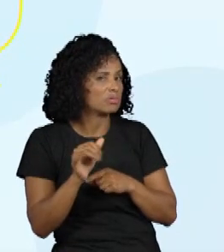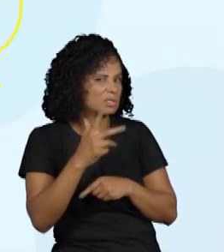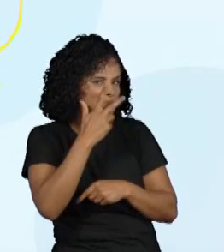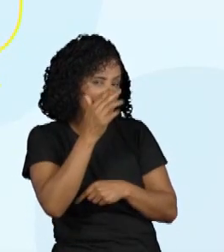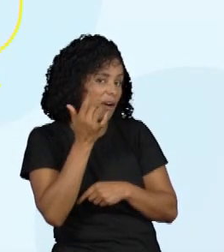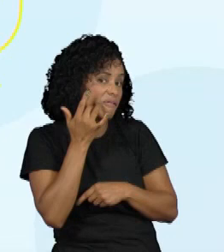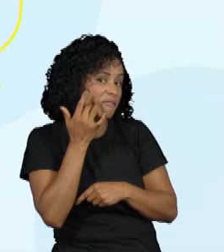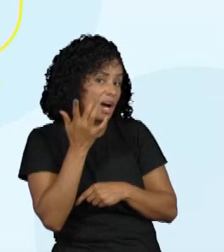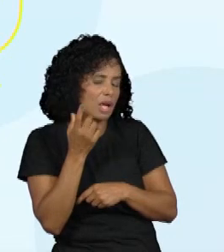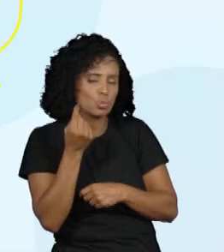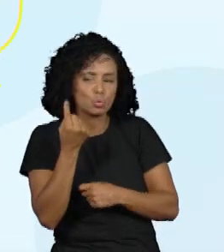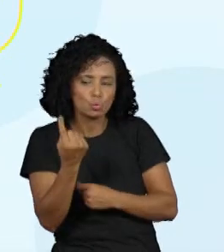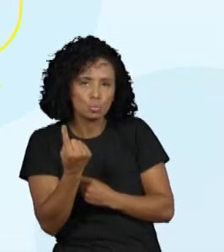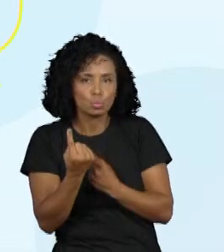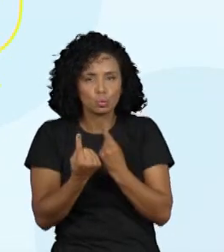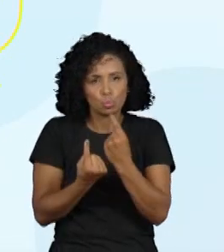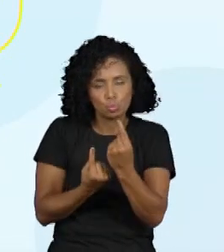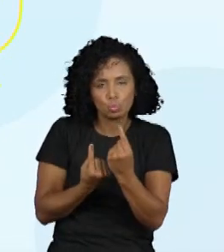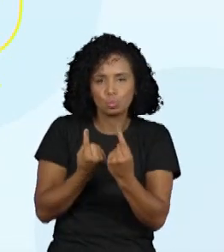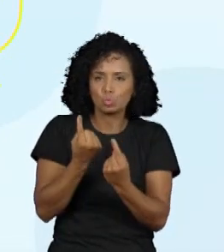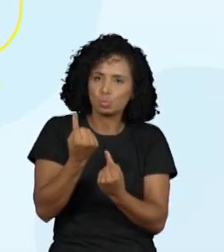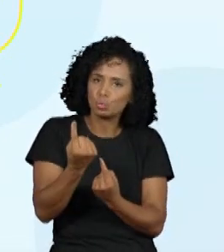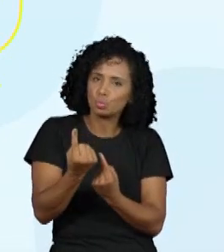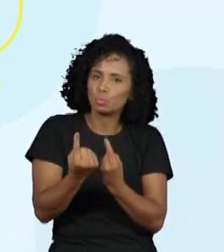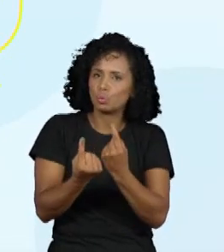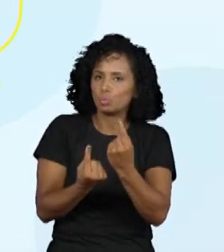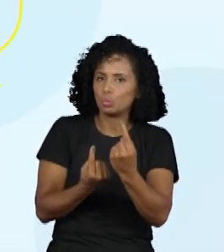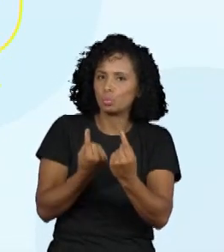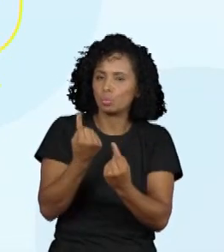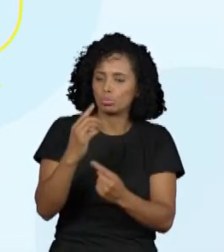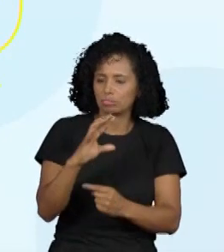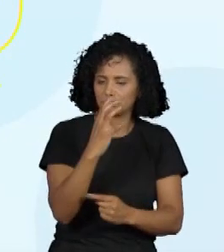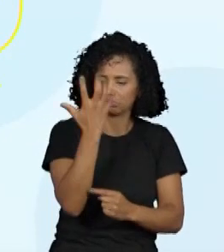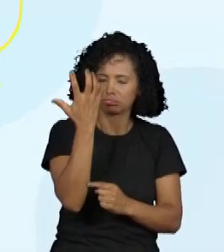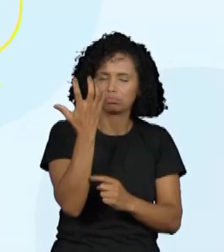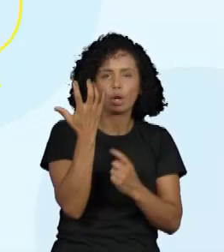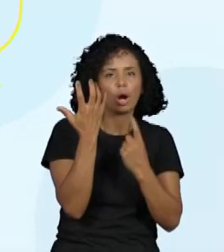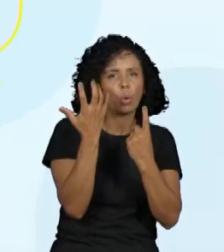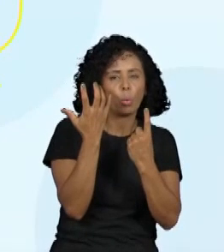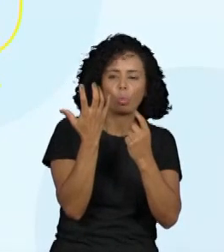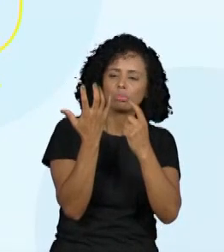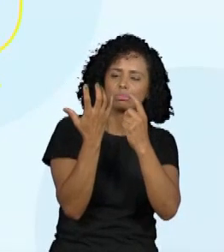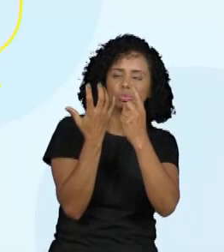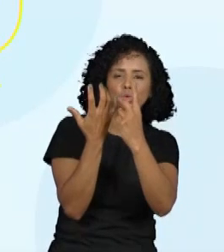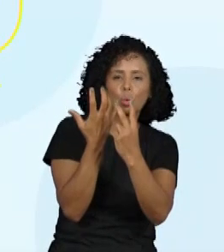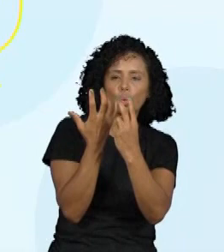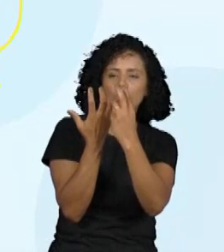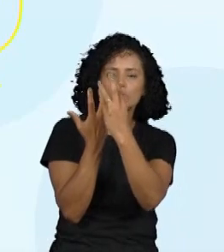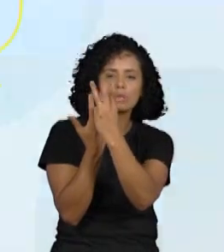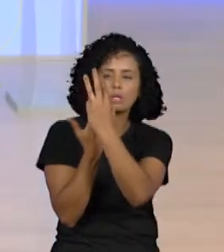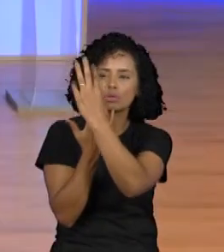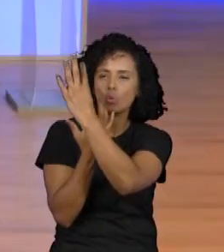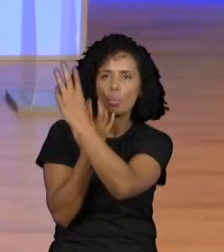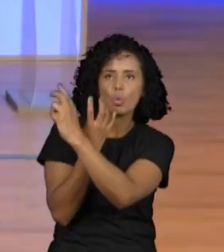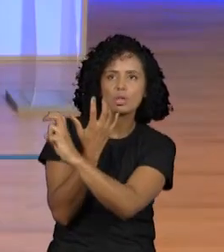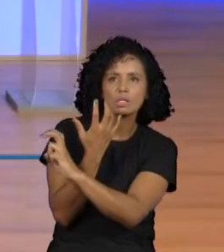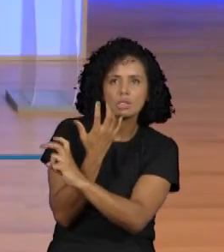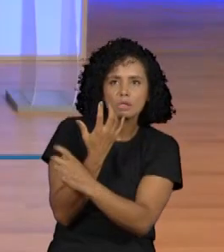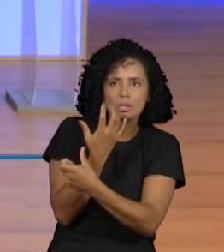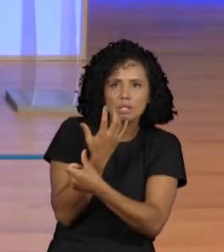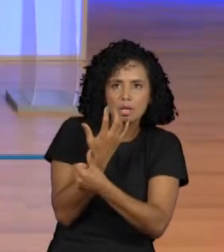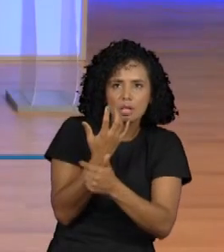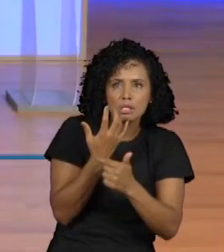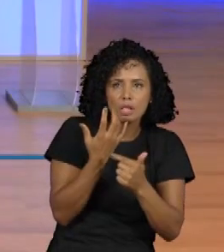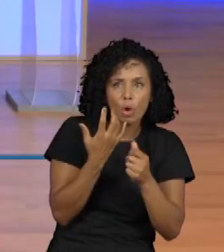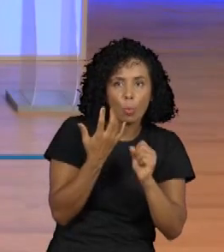uma? Ou já agrupar aí, quem sabe, de 2 em 2? Ou de 4 em 4? Olha só,